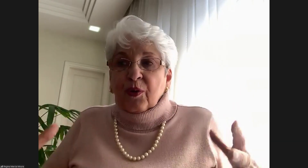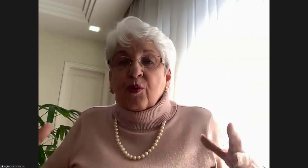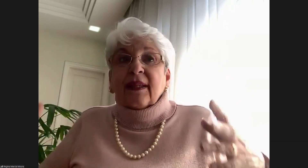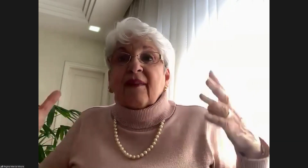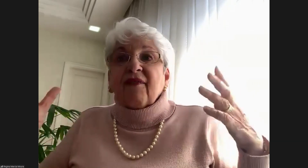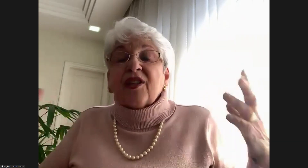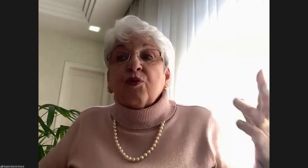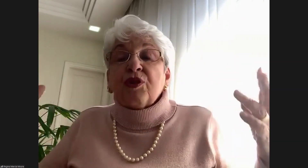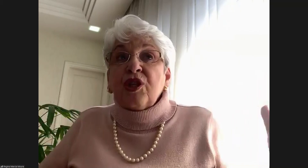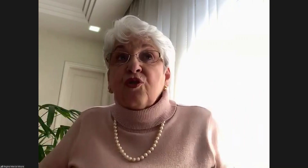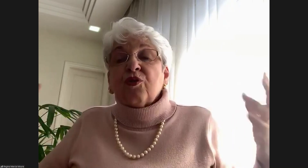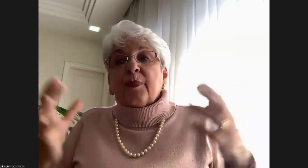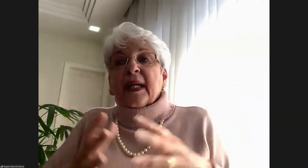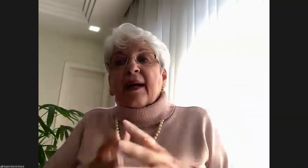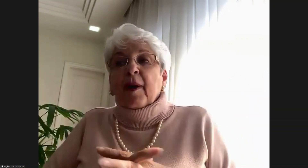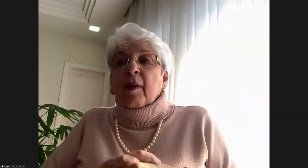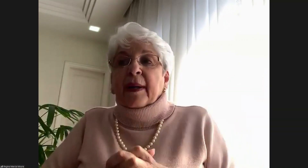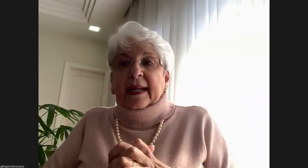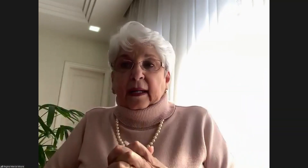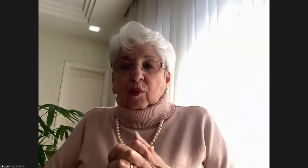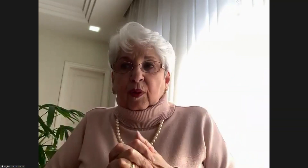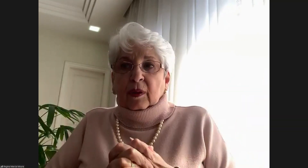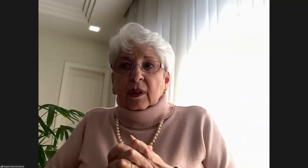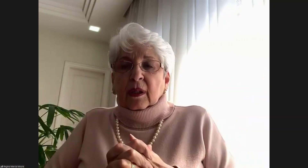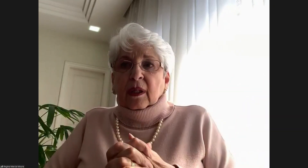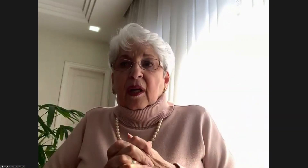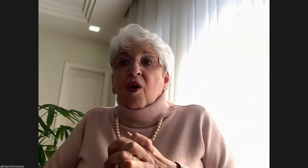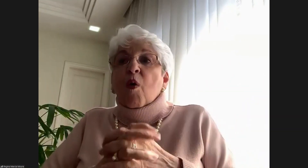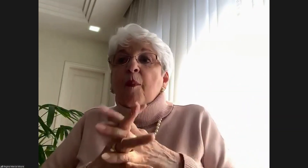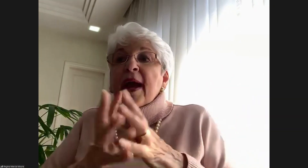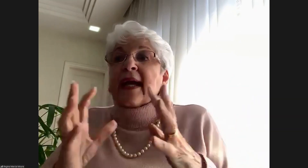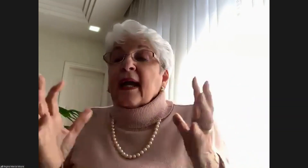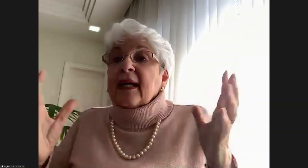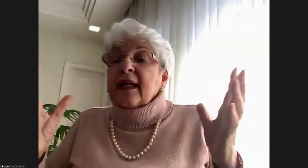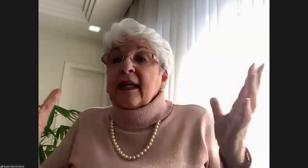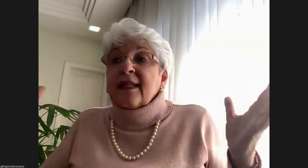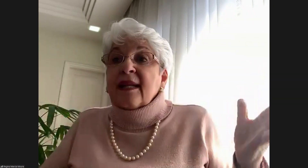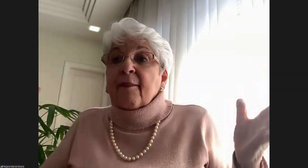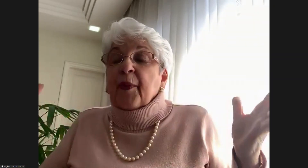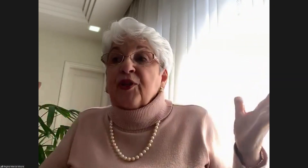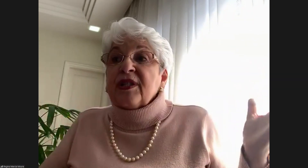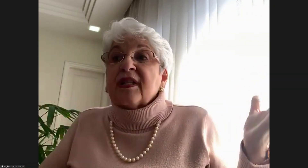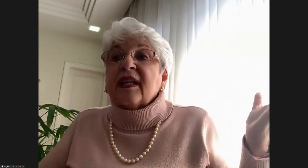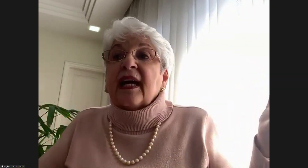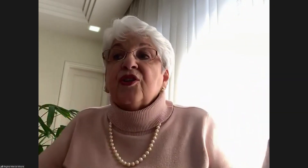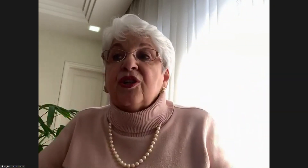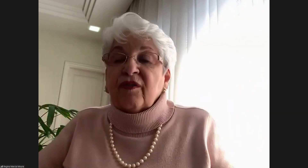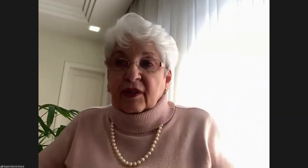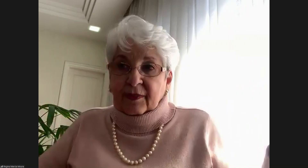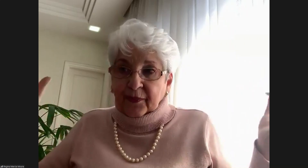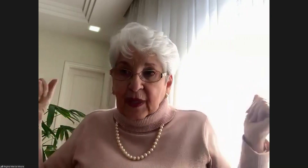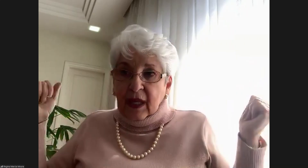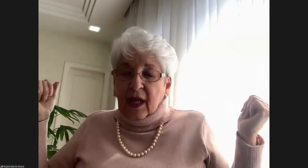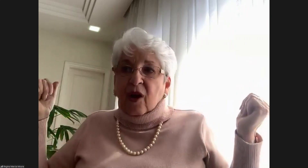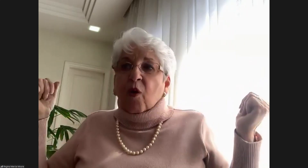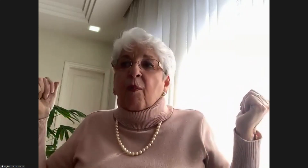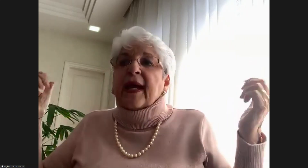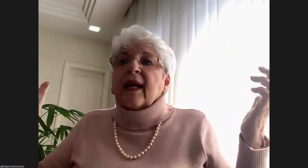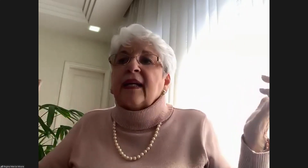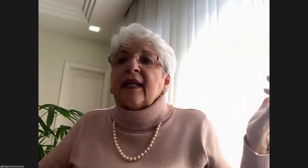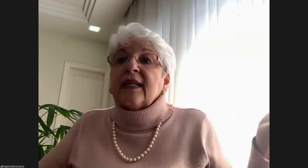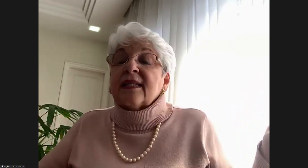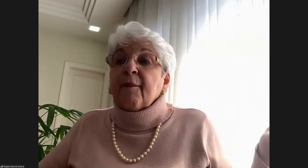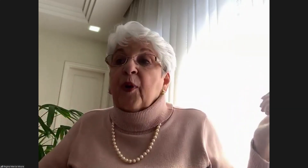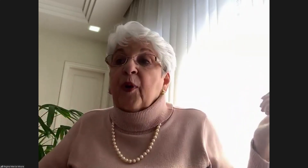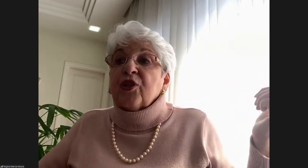mostrou, através do Sítio do Pica-Pau Amarelo, como é que a criança pode ser criativa, como é que